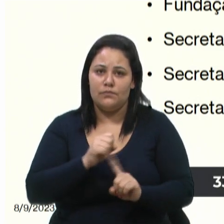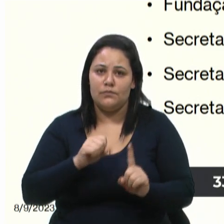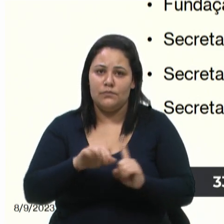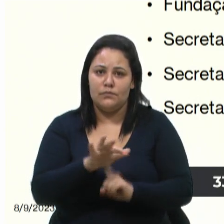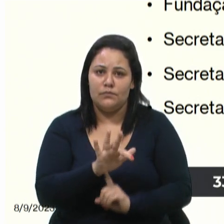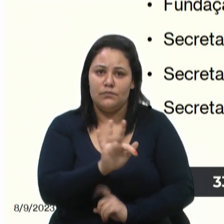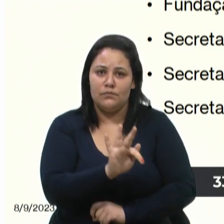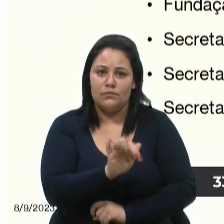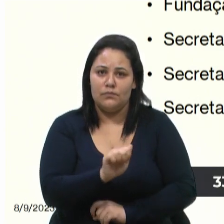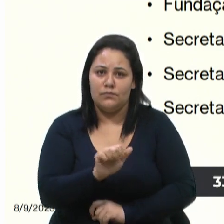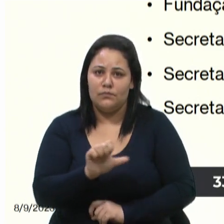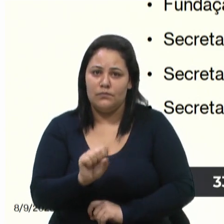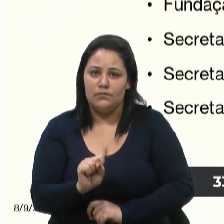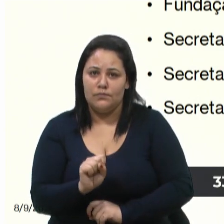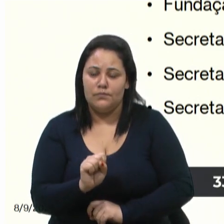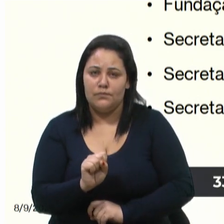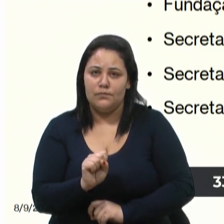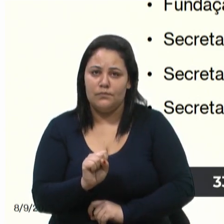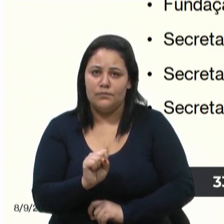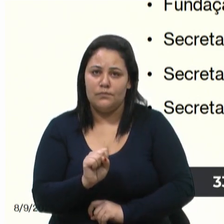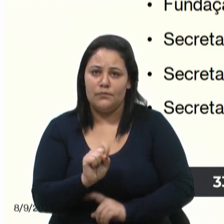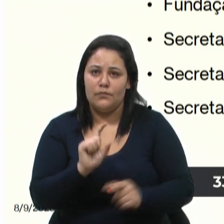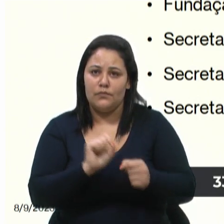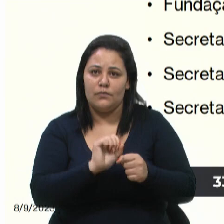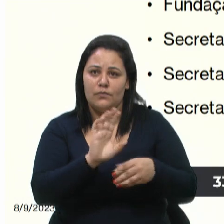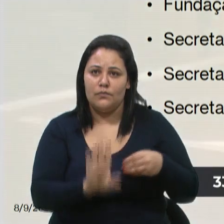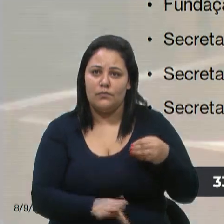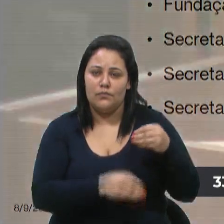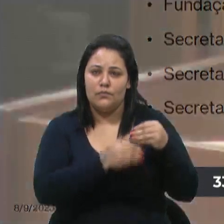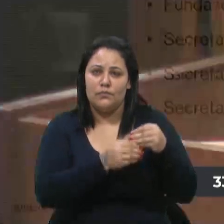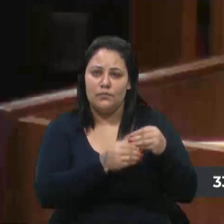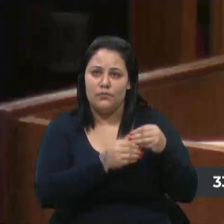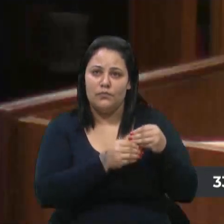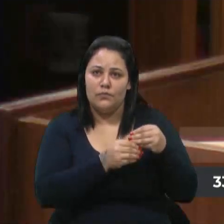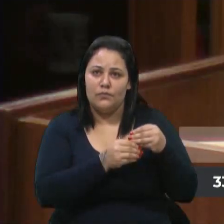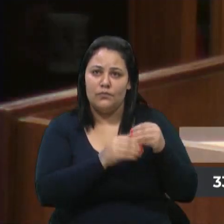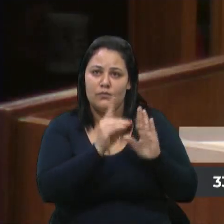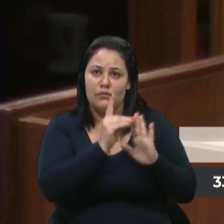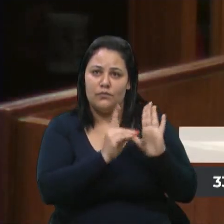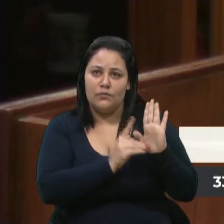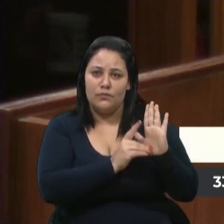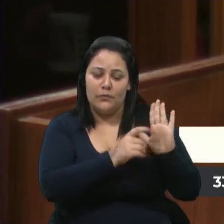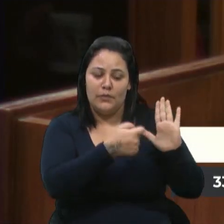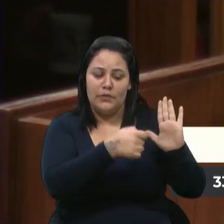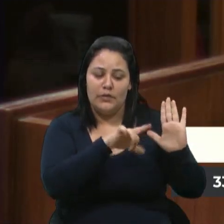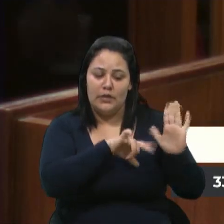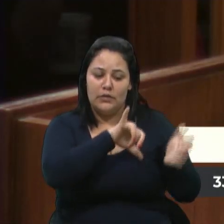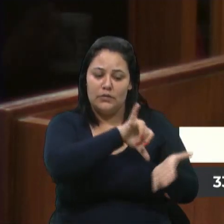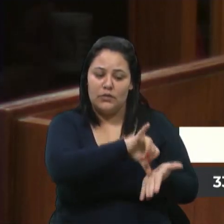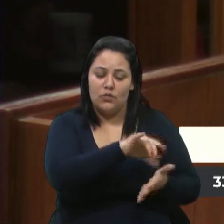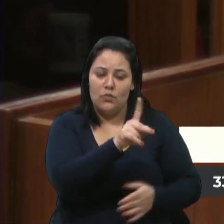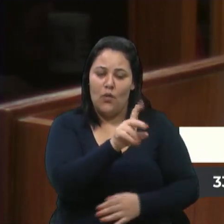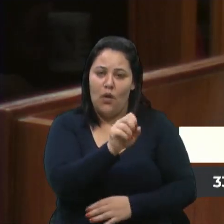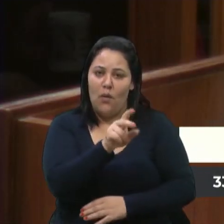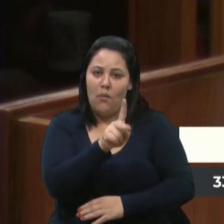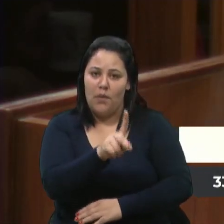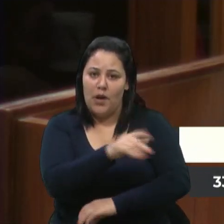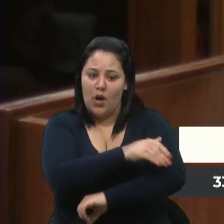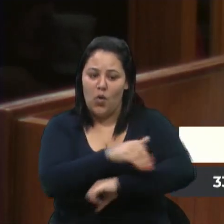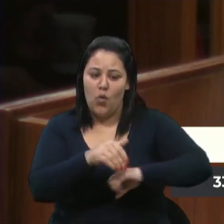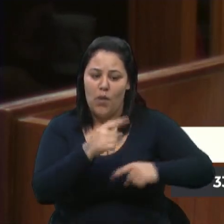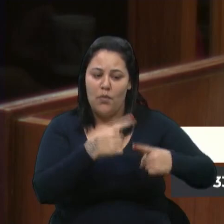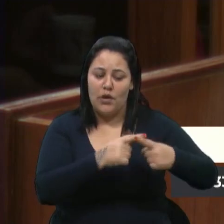aí nós fizemos um adendo ali no decreto que tem que ser o Centro Pop Rua, porque é o